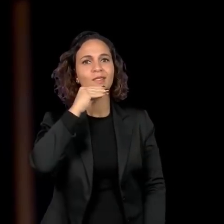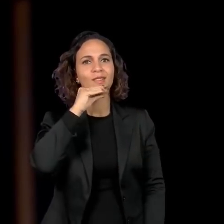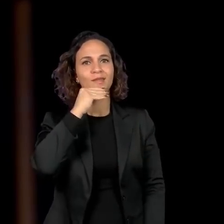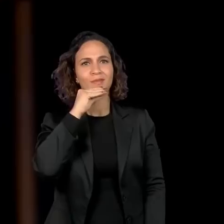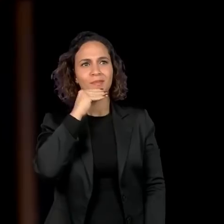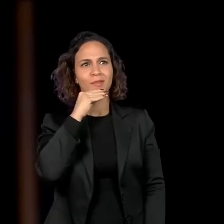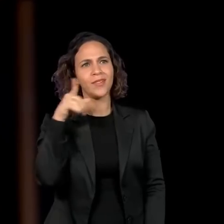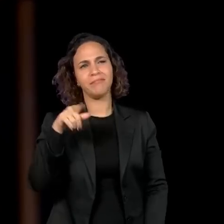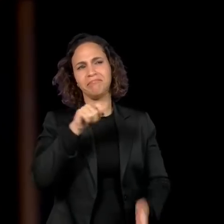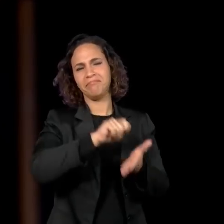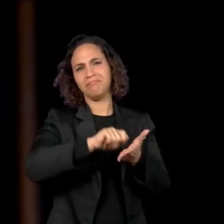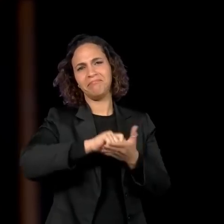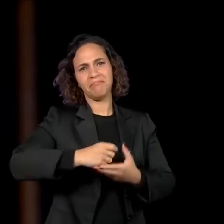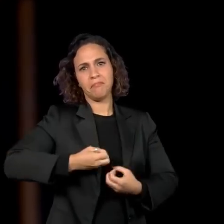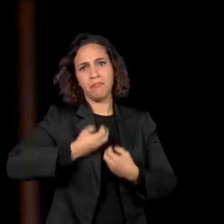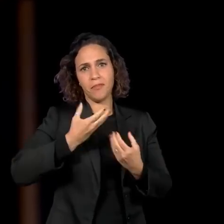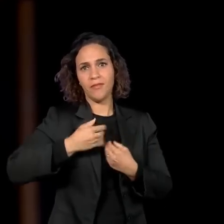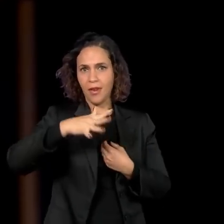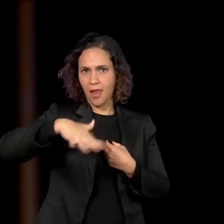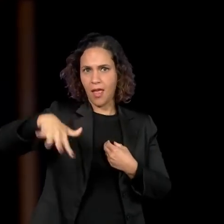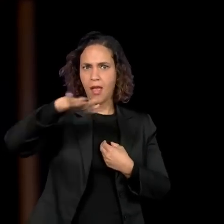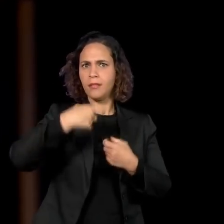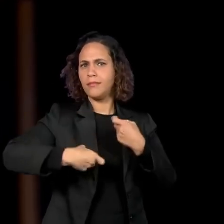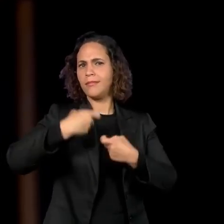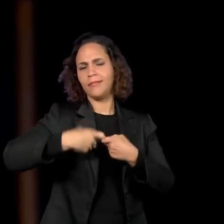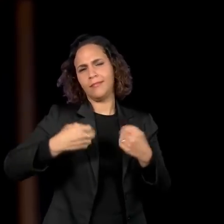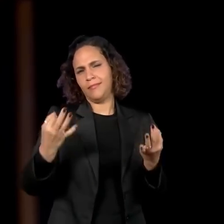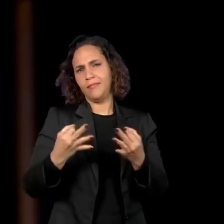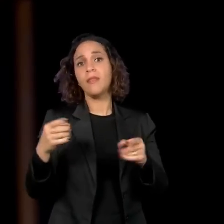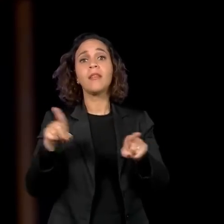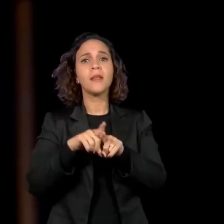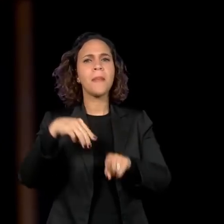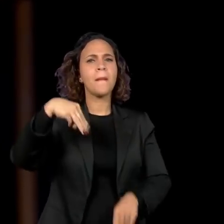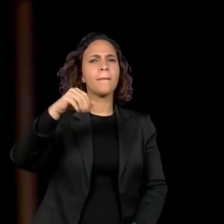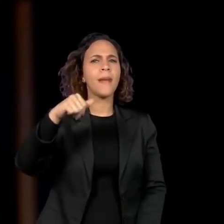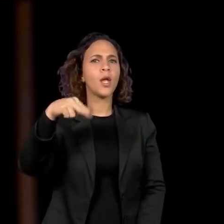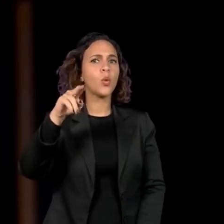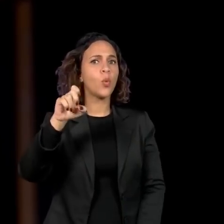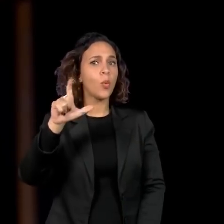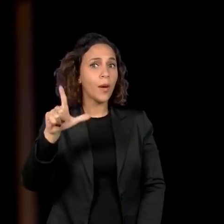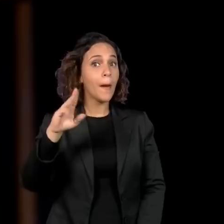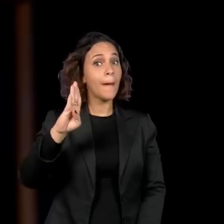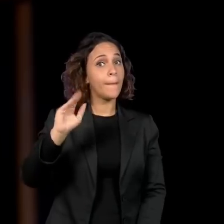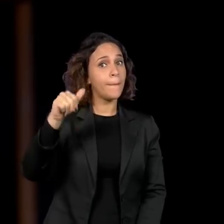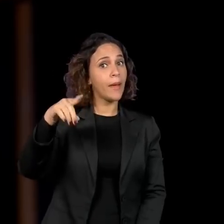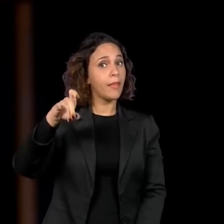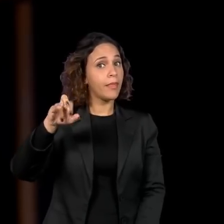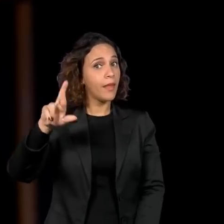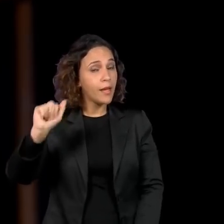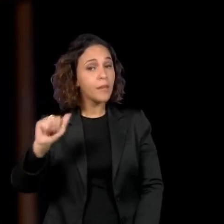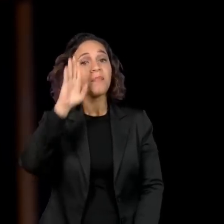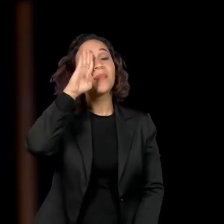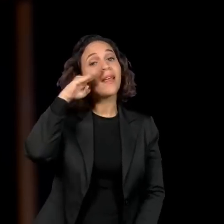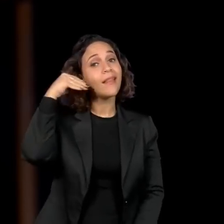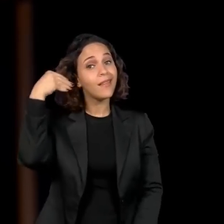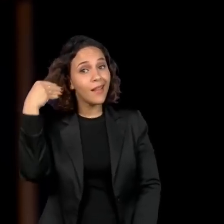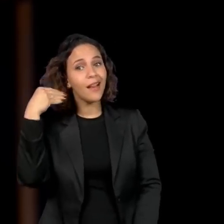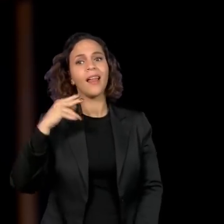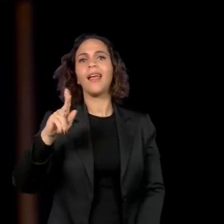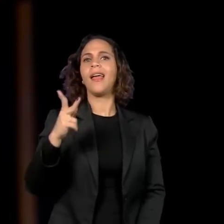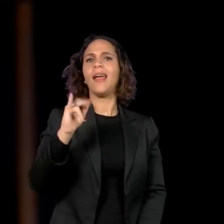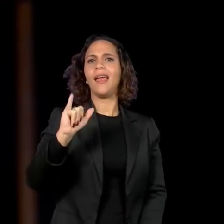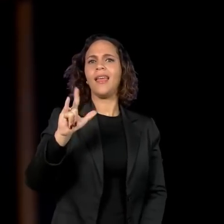muito bem na poesia erótica, e não é só ele. Manuel Bandeira, Adélia Prado, Olavo Bilac, Hilda Hirst,